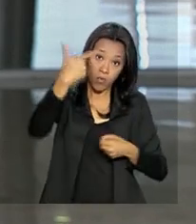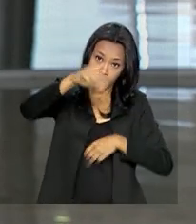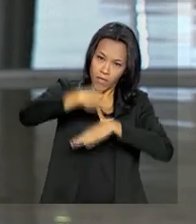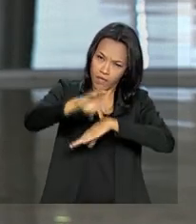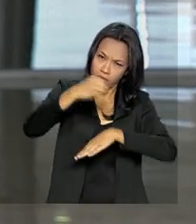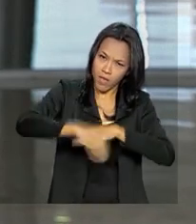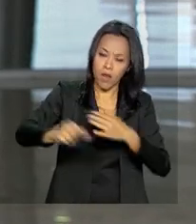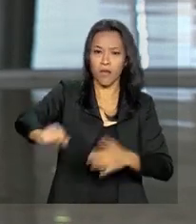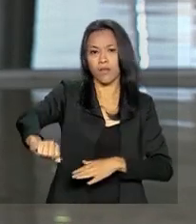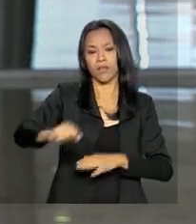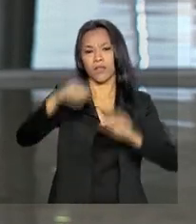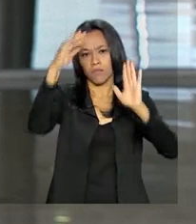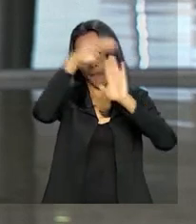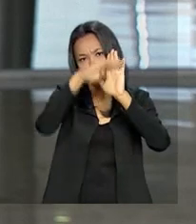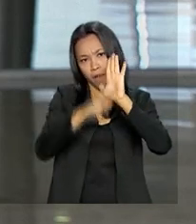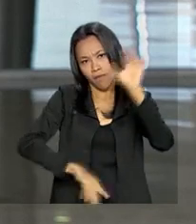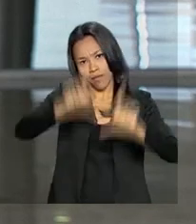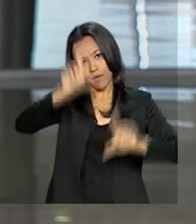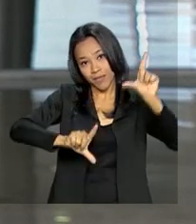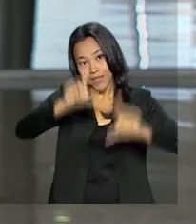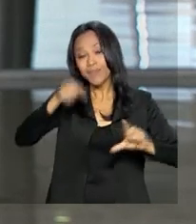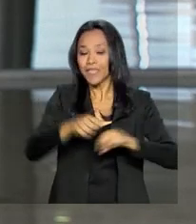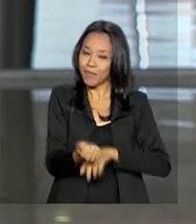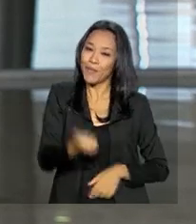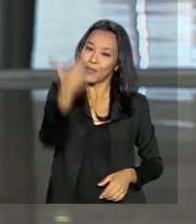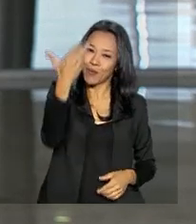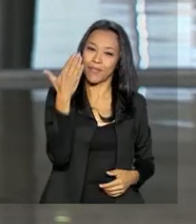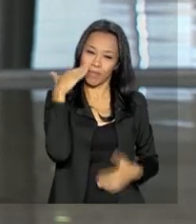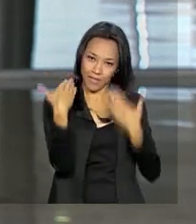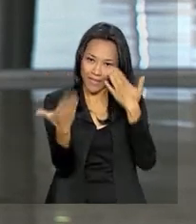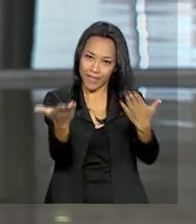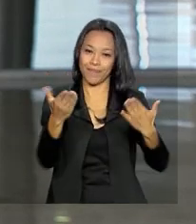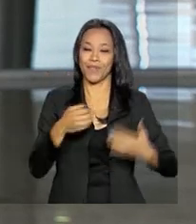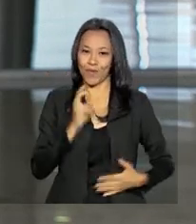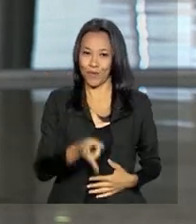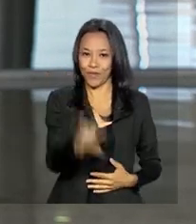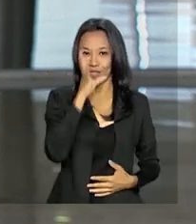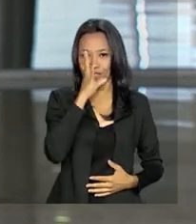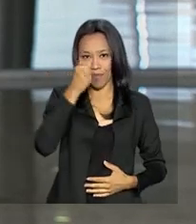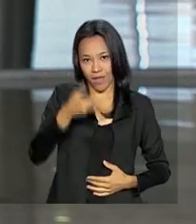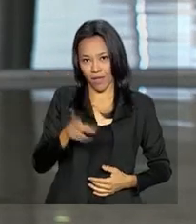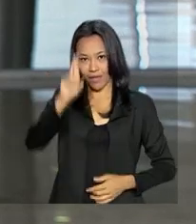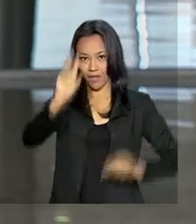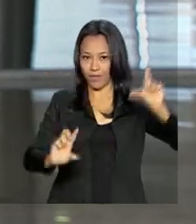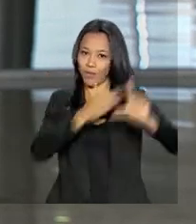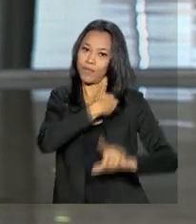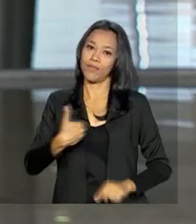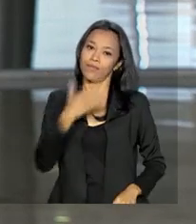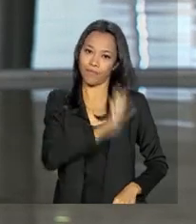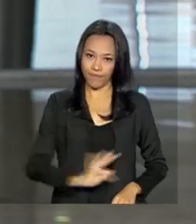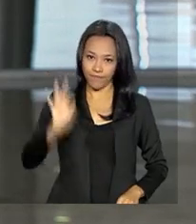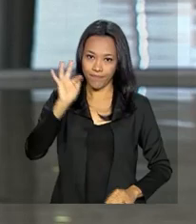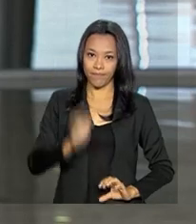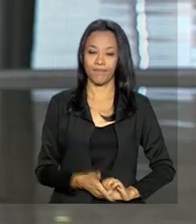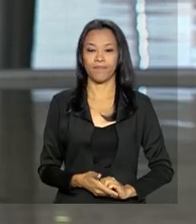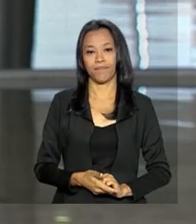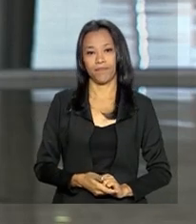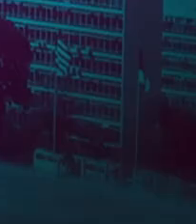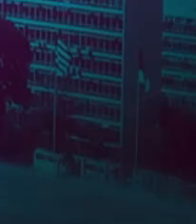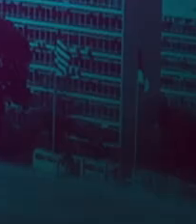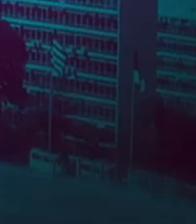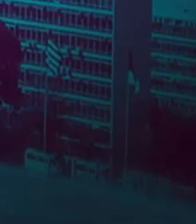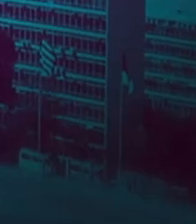ao longo da nossa programação e ao meio-dia no repórter NBR. Continue com a gente na NBR, a TV do Governo Federal.